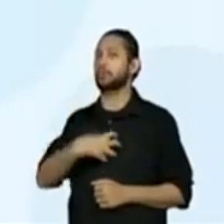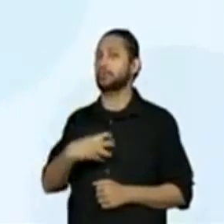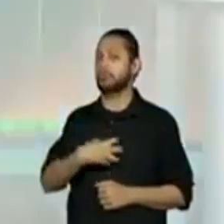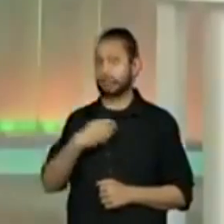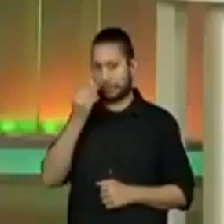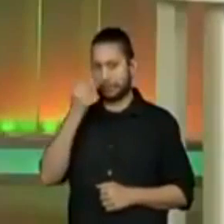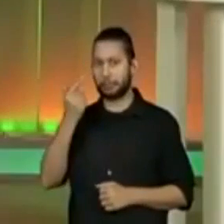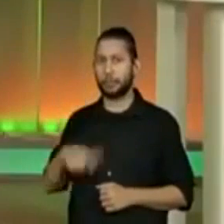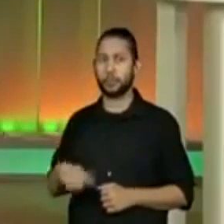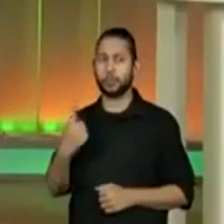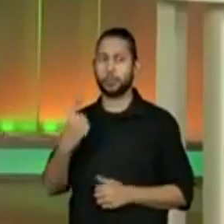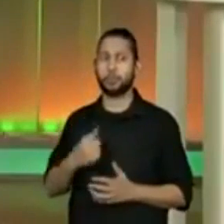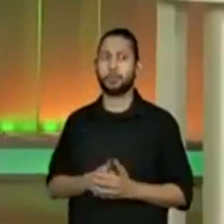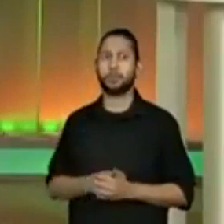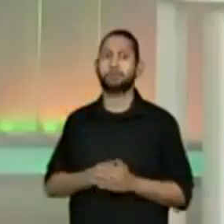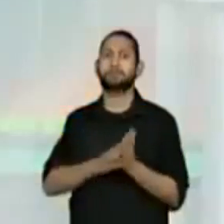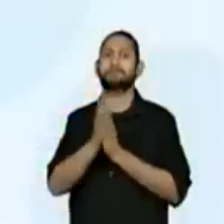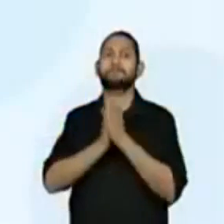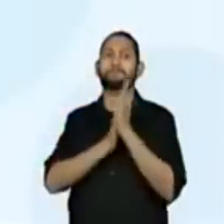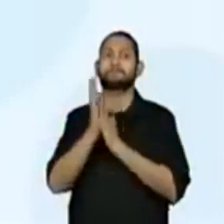hoje? Vamos ver.